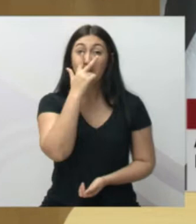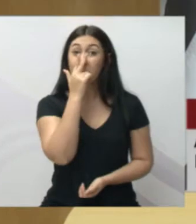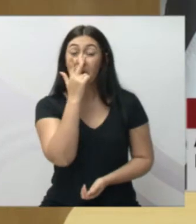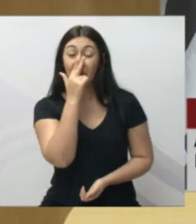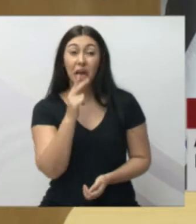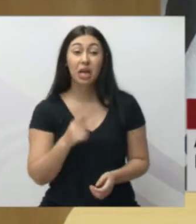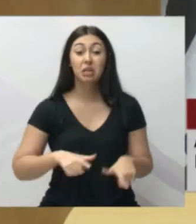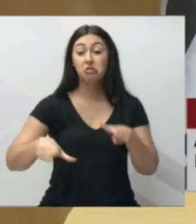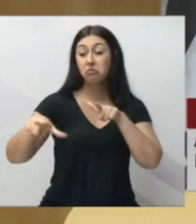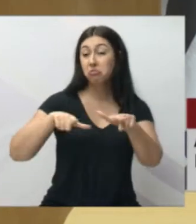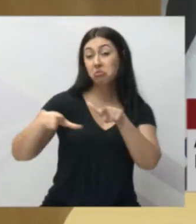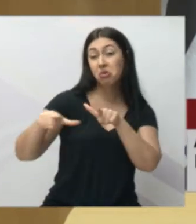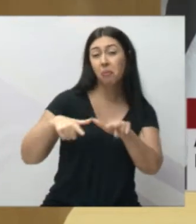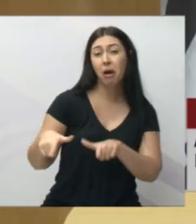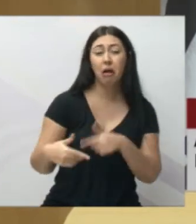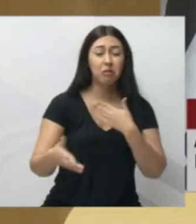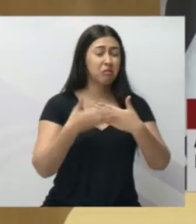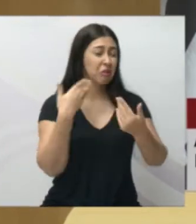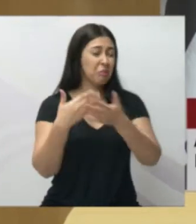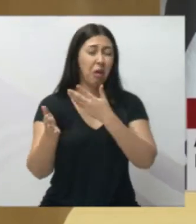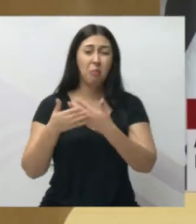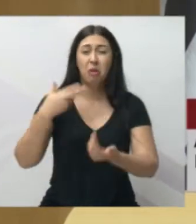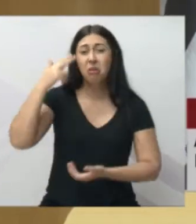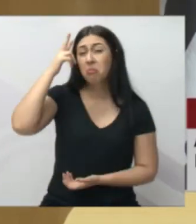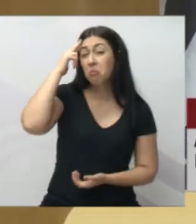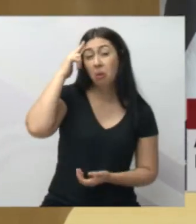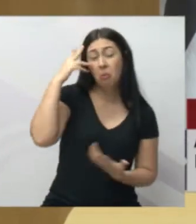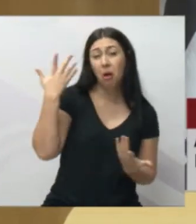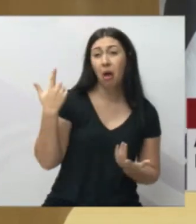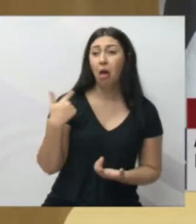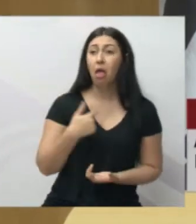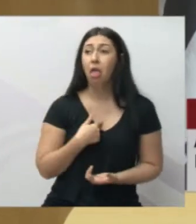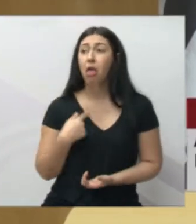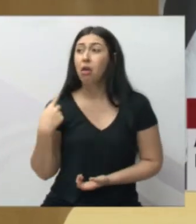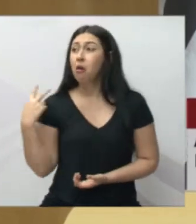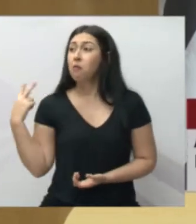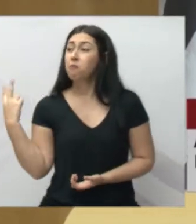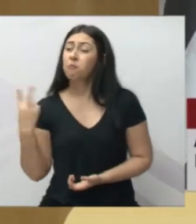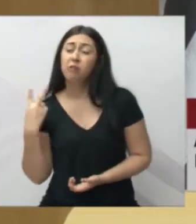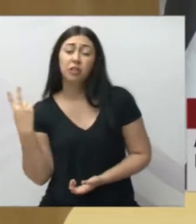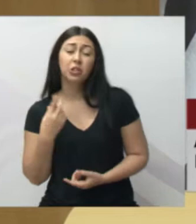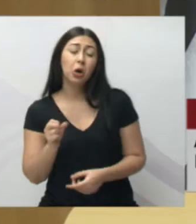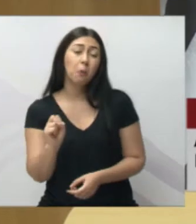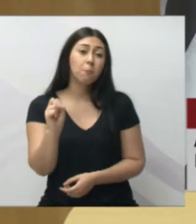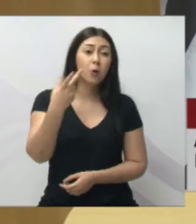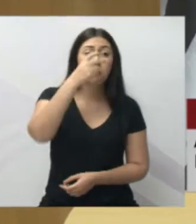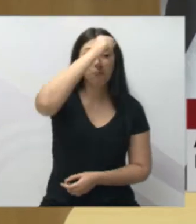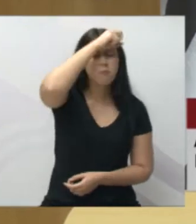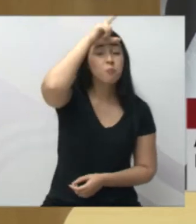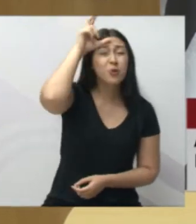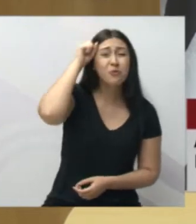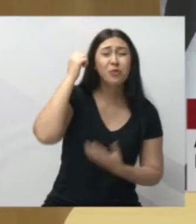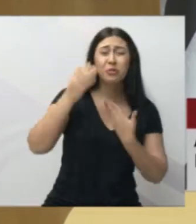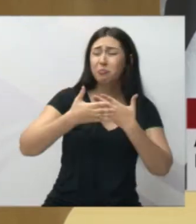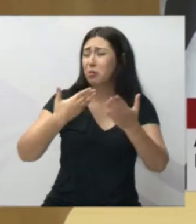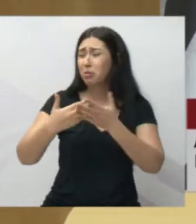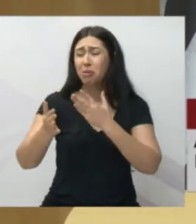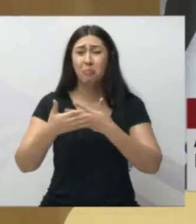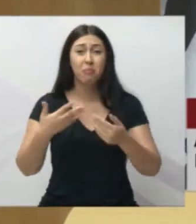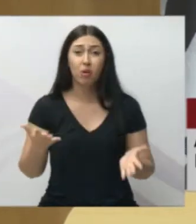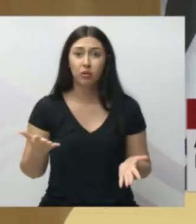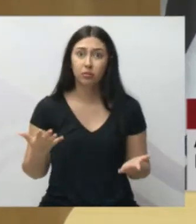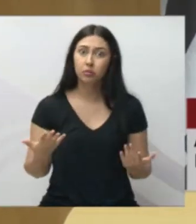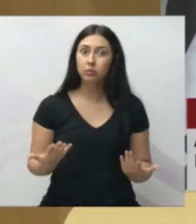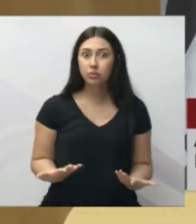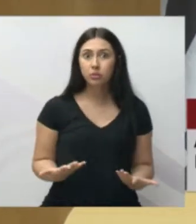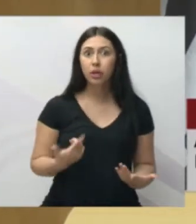administrativa, um trabalho qualquer, ser vereador, ser o prefeito de uma cidade que foi eleito pelo povo.